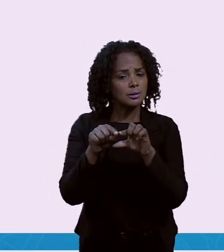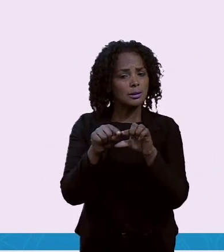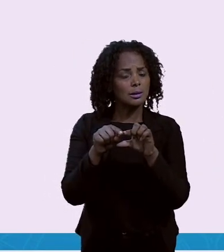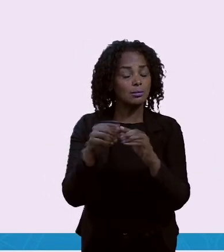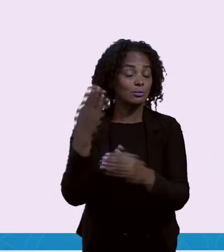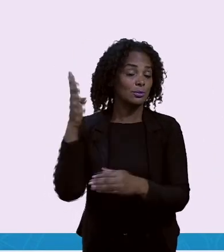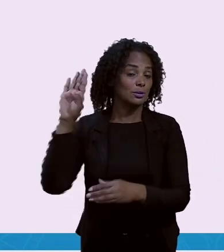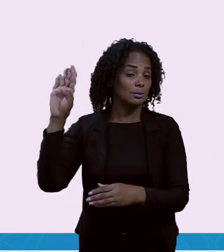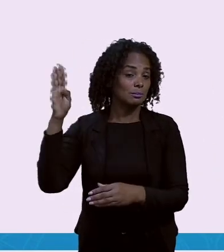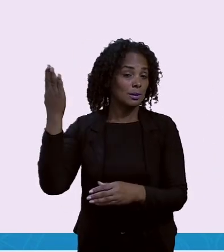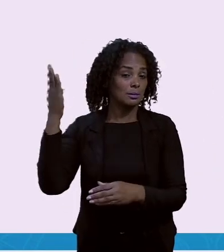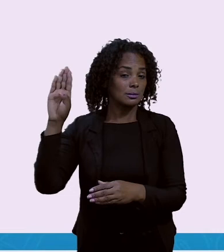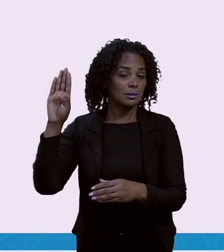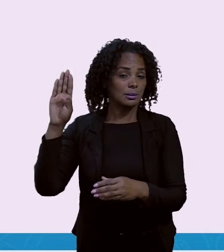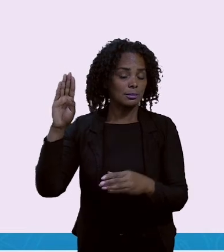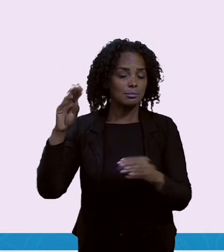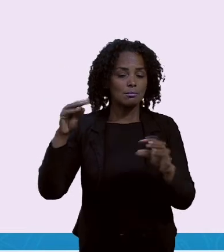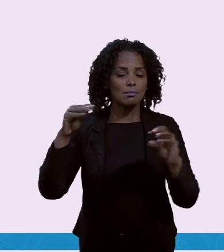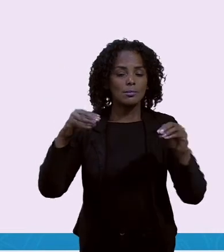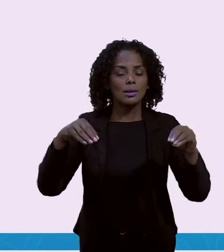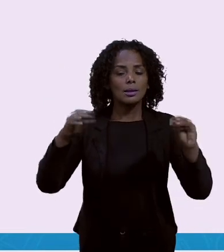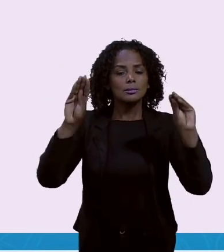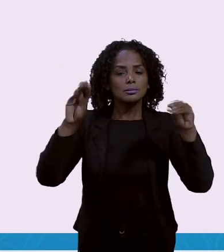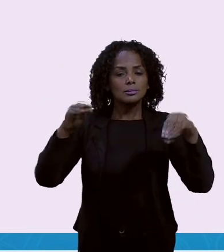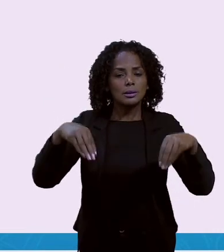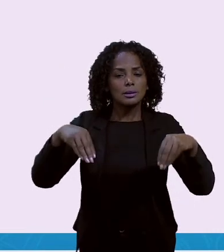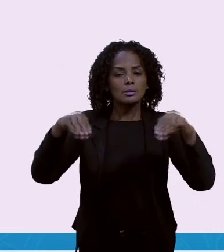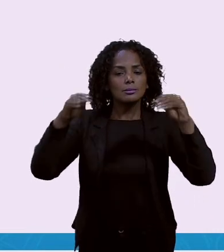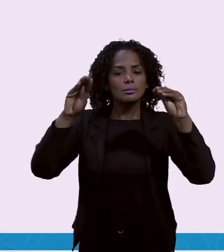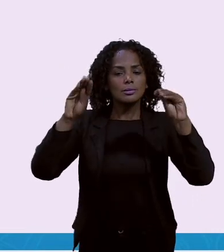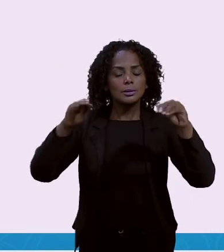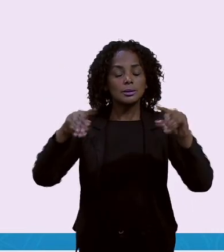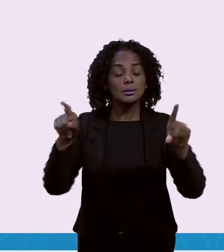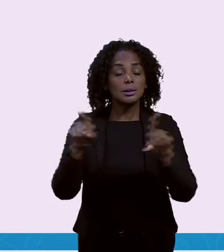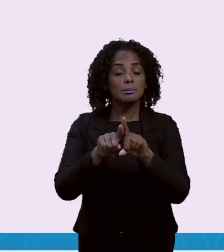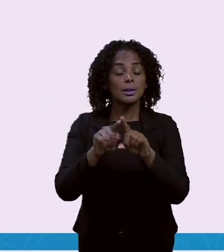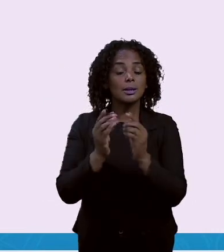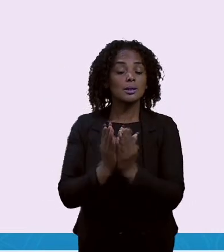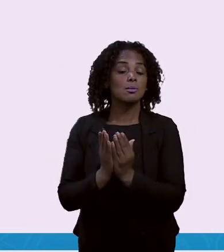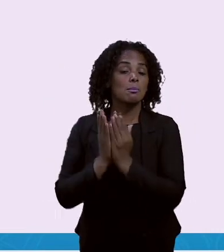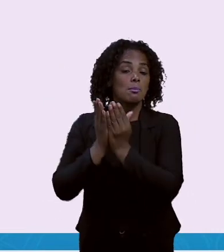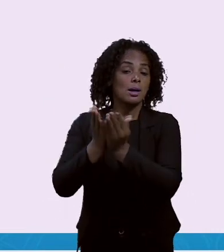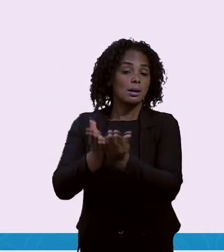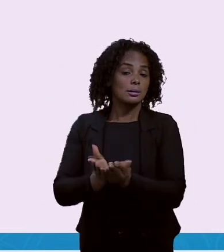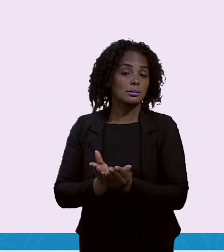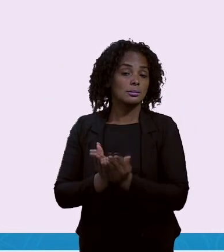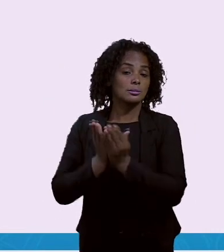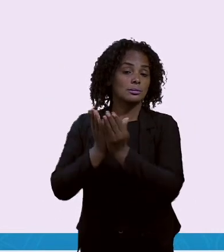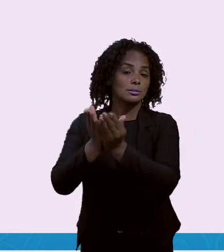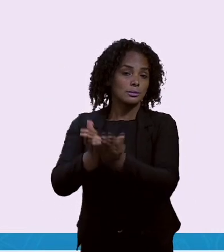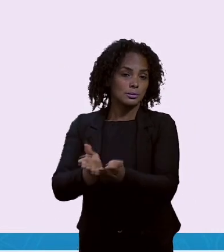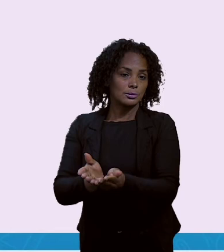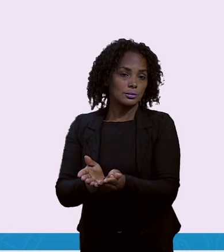que faz com que o barco flutue ali na madeira.